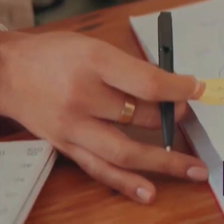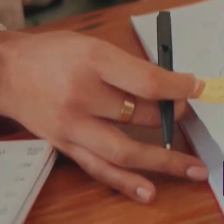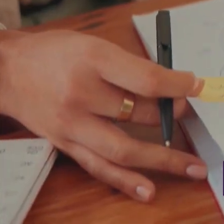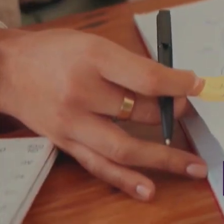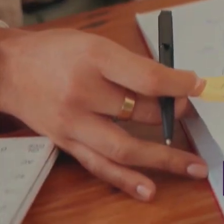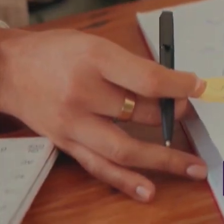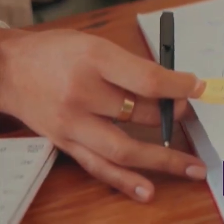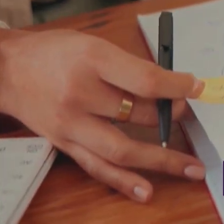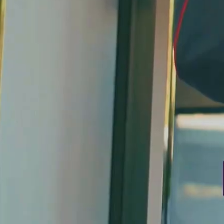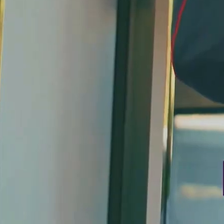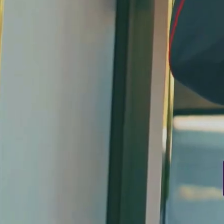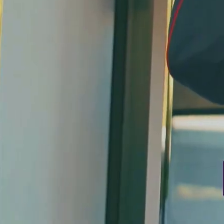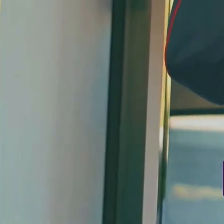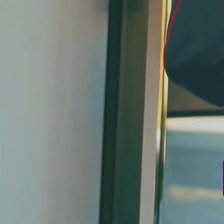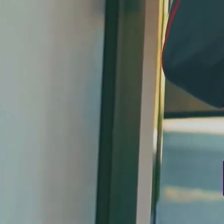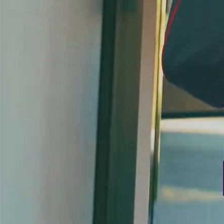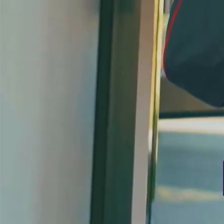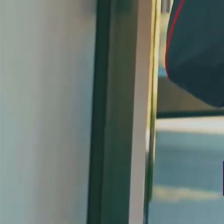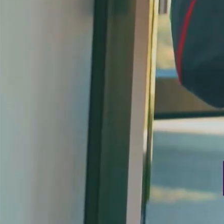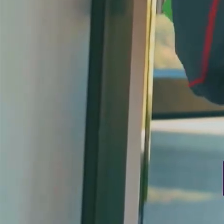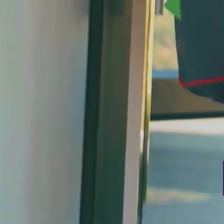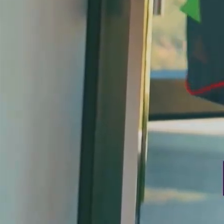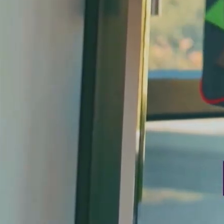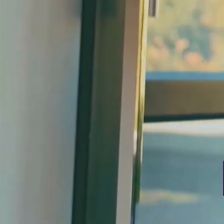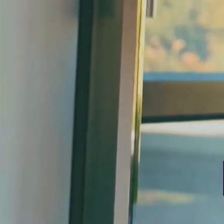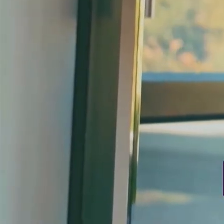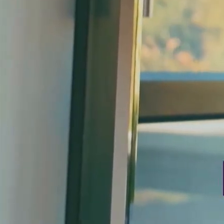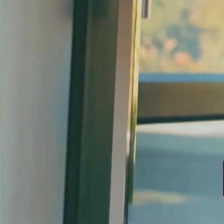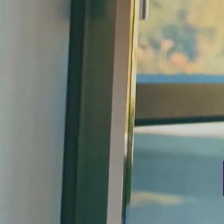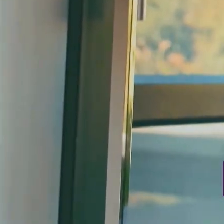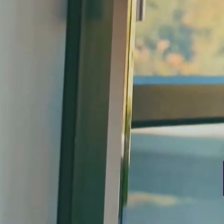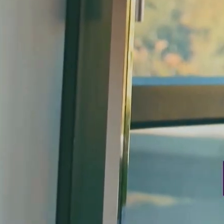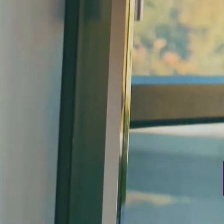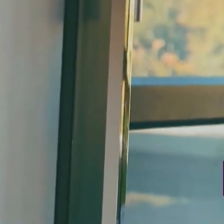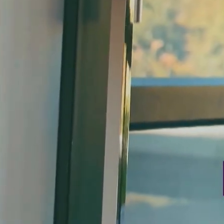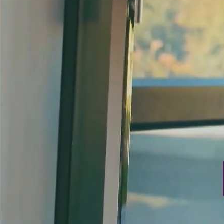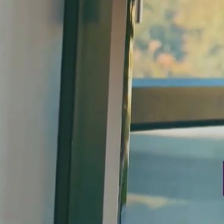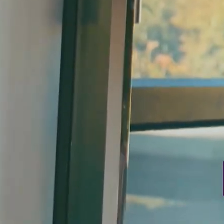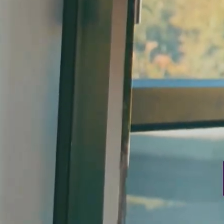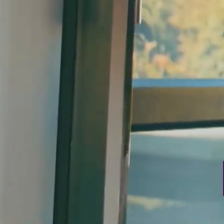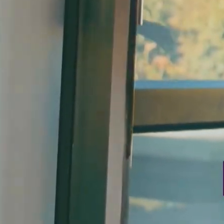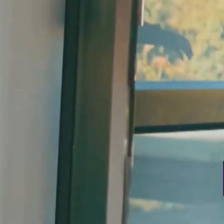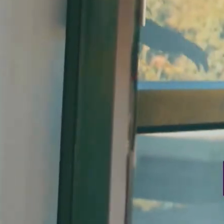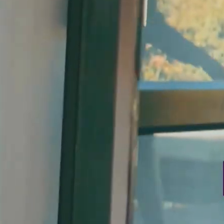São 100 anos acompanhando sonhos, aprendizados e novos começos.